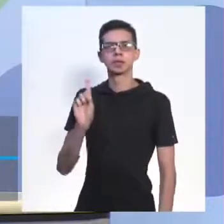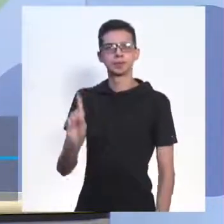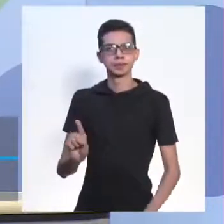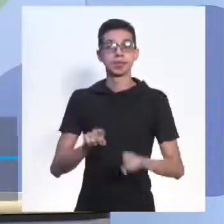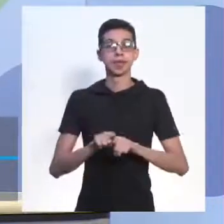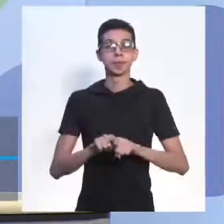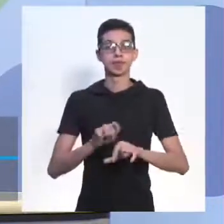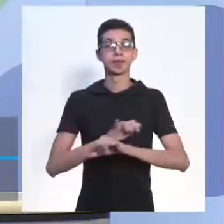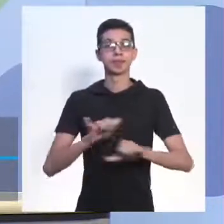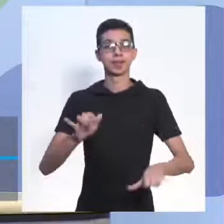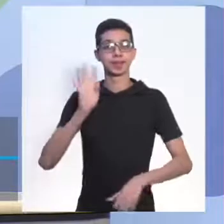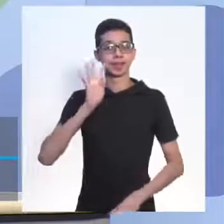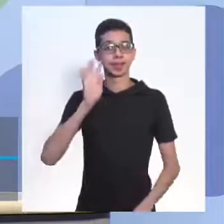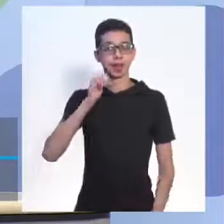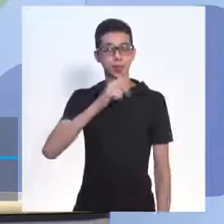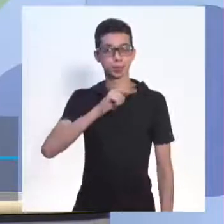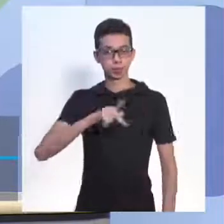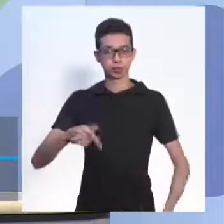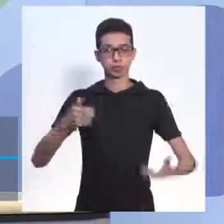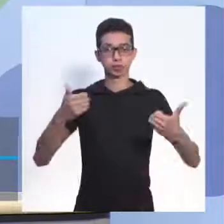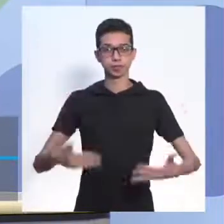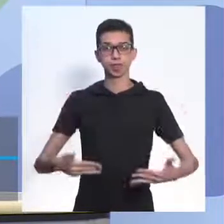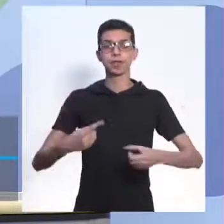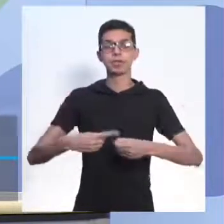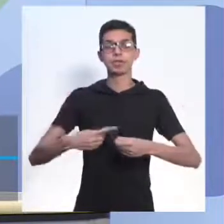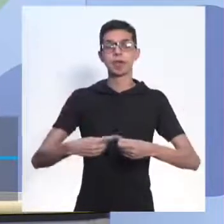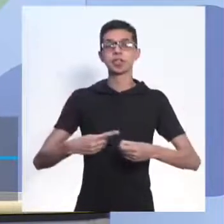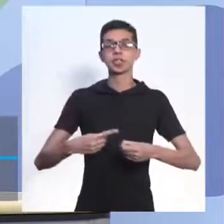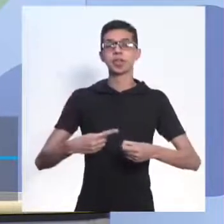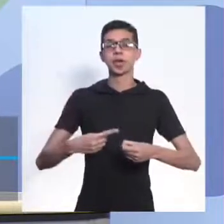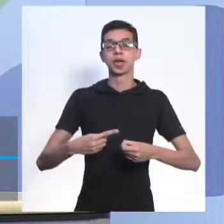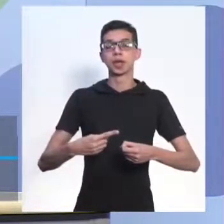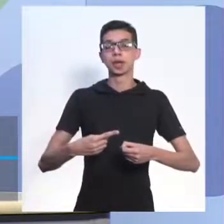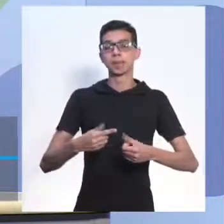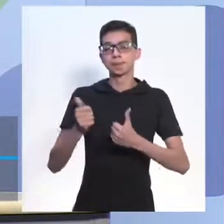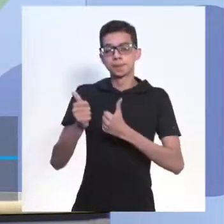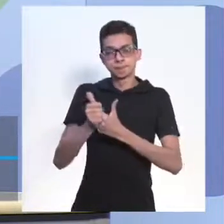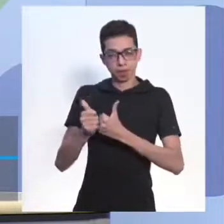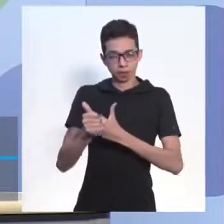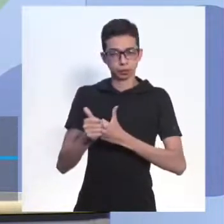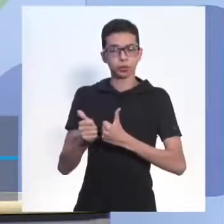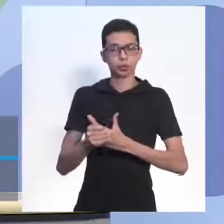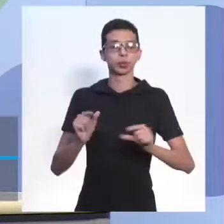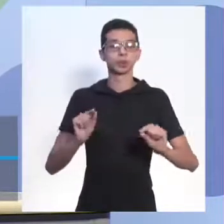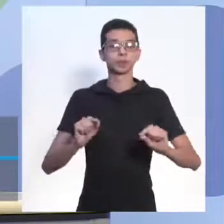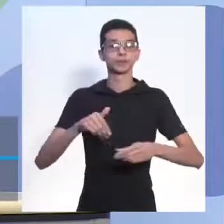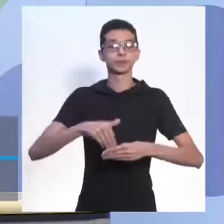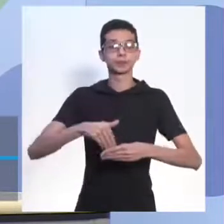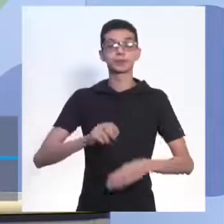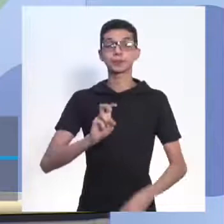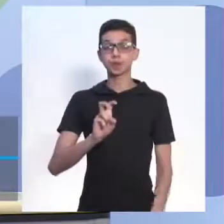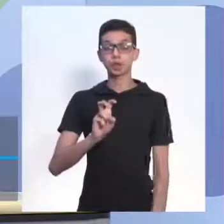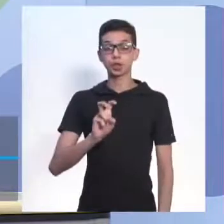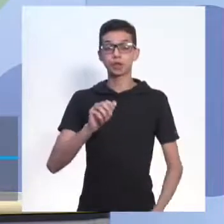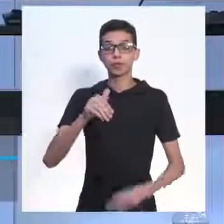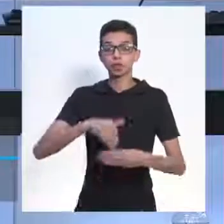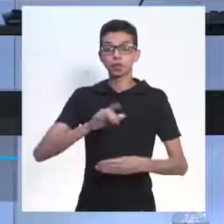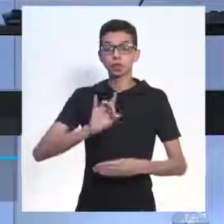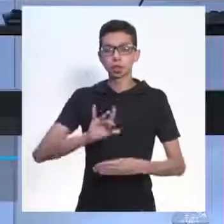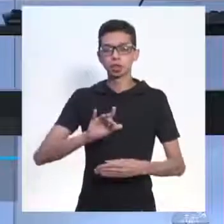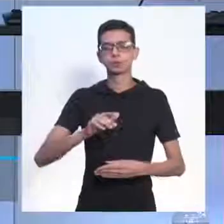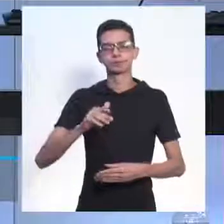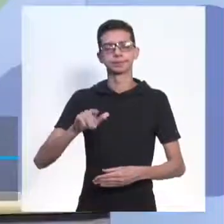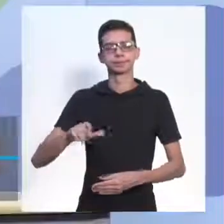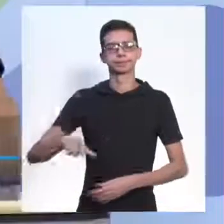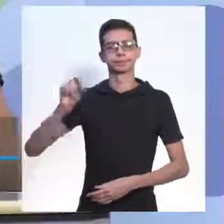muito legal que é uma professora falou que uma cidade do lado da dela a desse a eleição foi decidida por 5 votos Olha